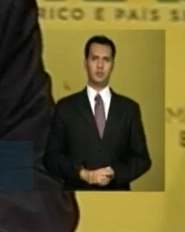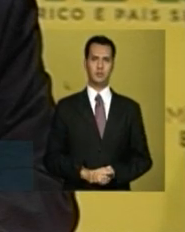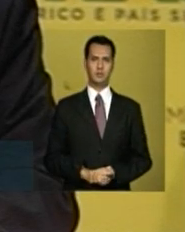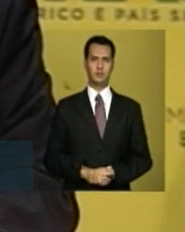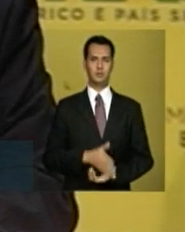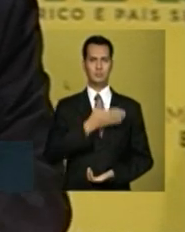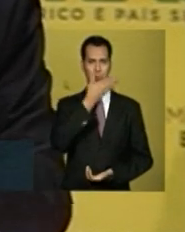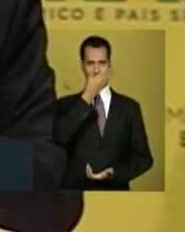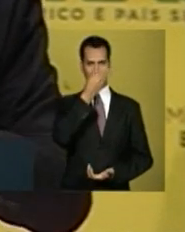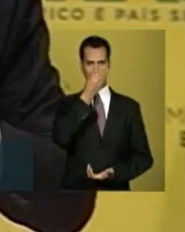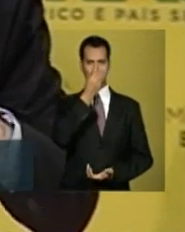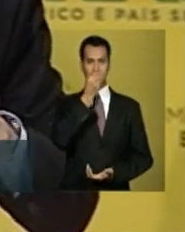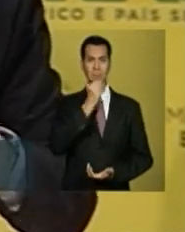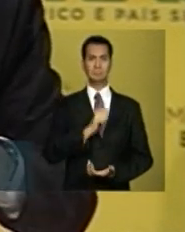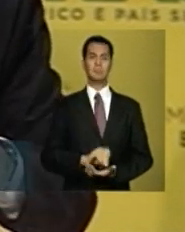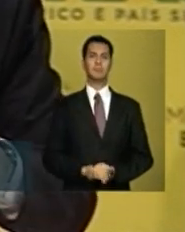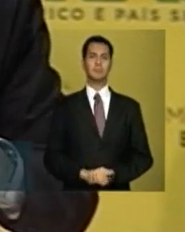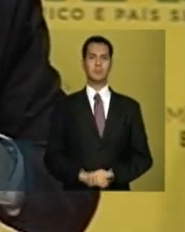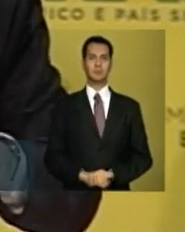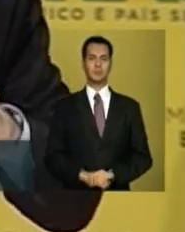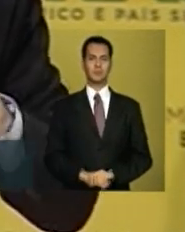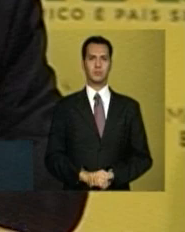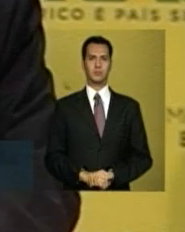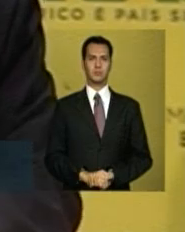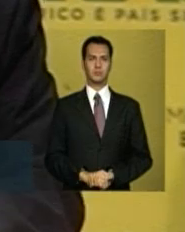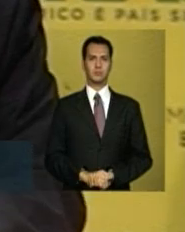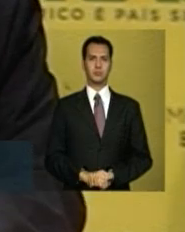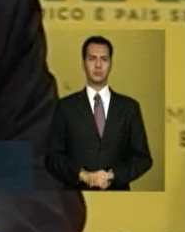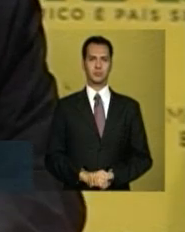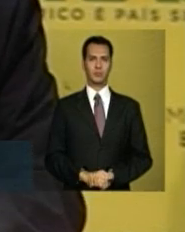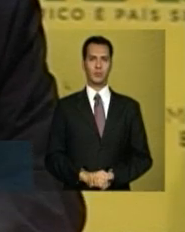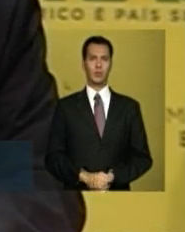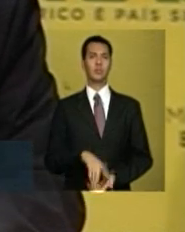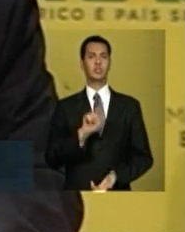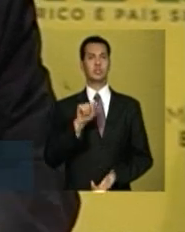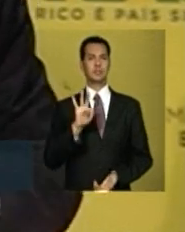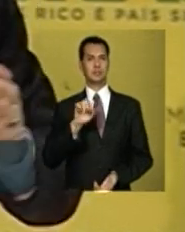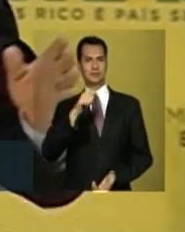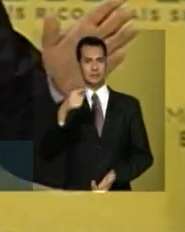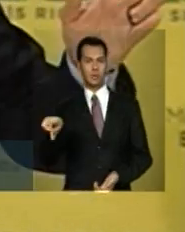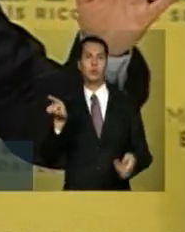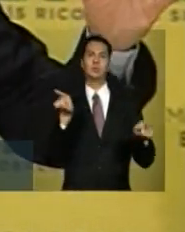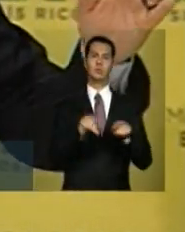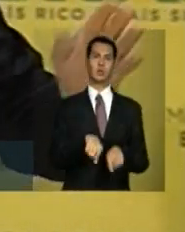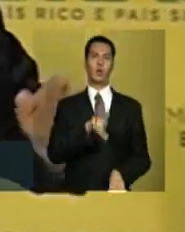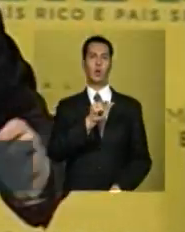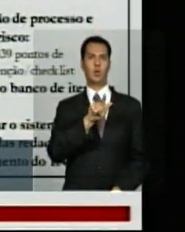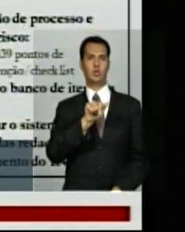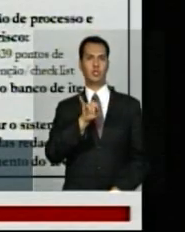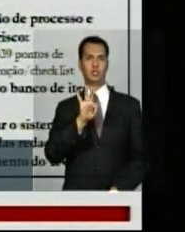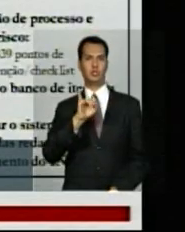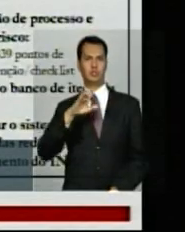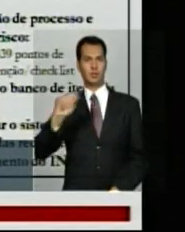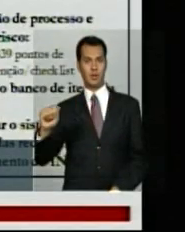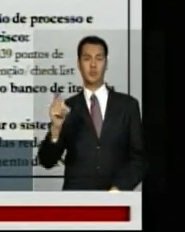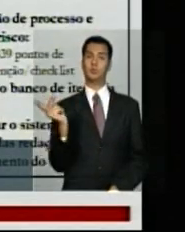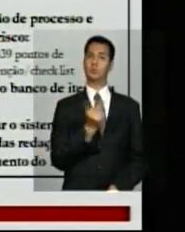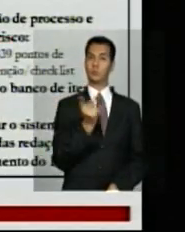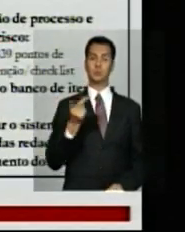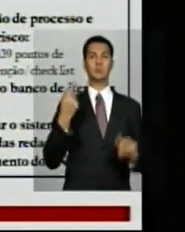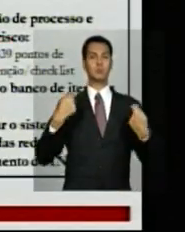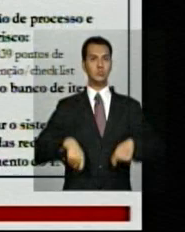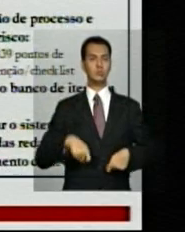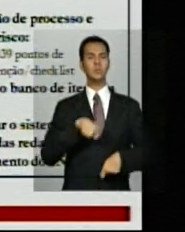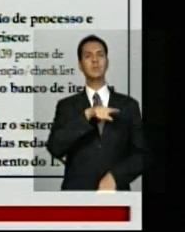Logística gestão de todo o sistema e Logística vocês terem uma ideia no dia do exame